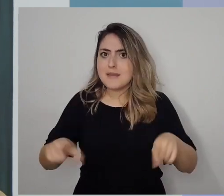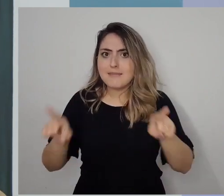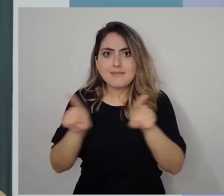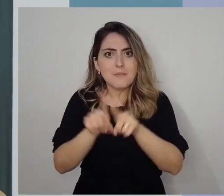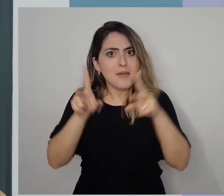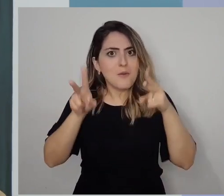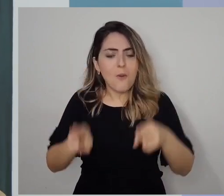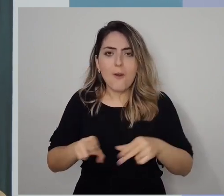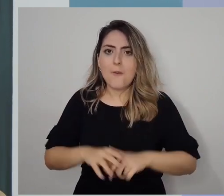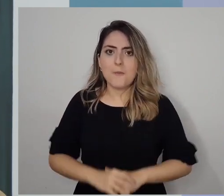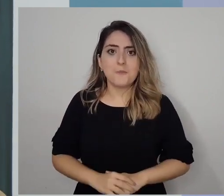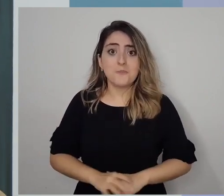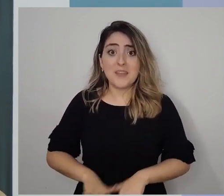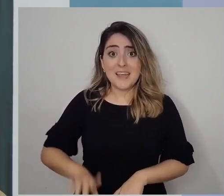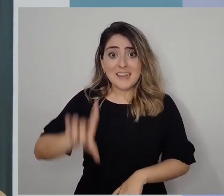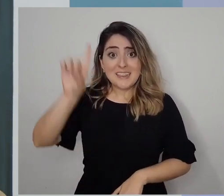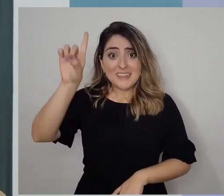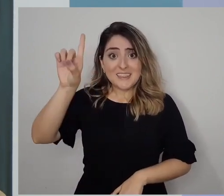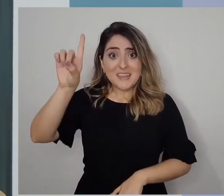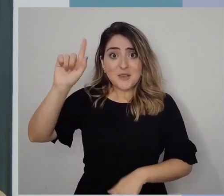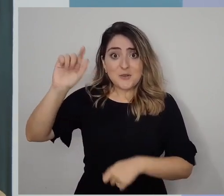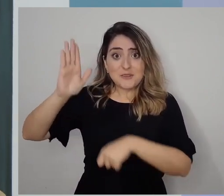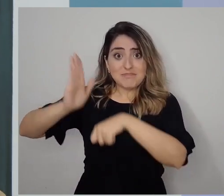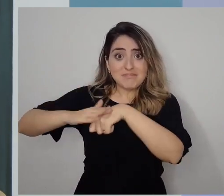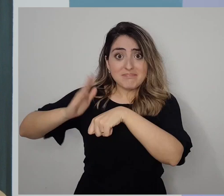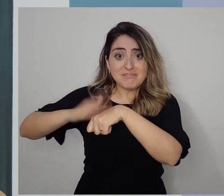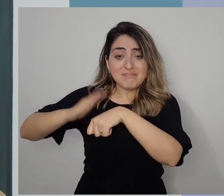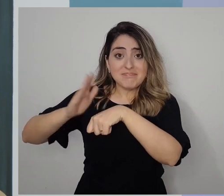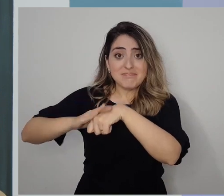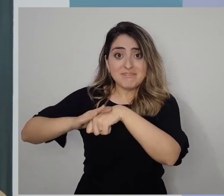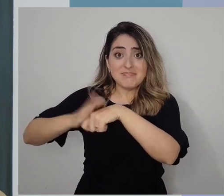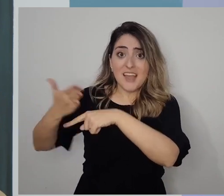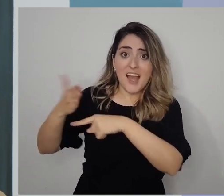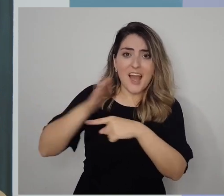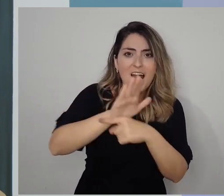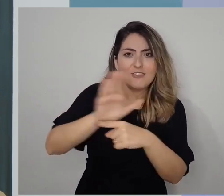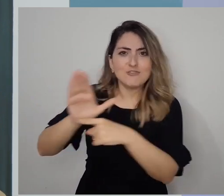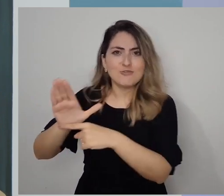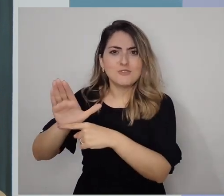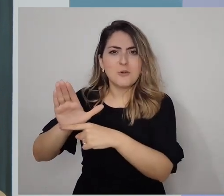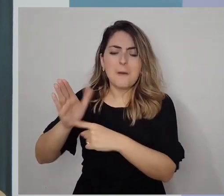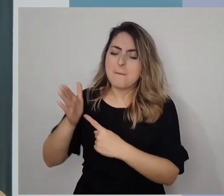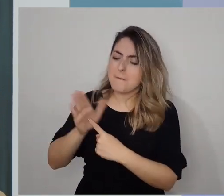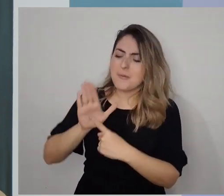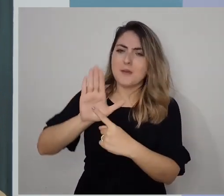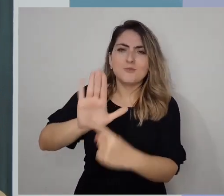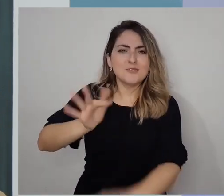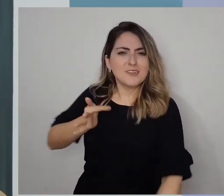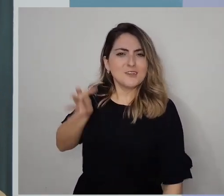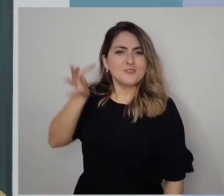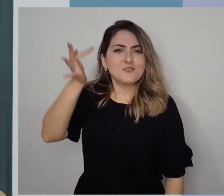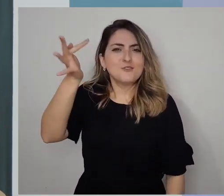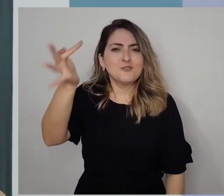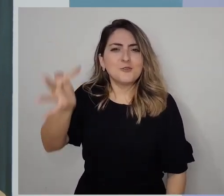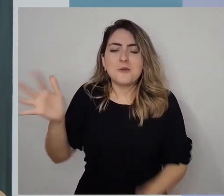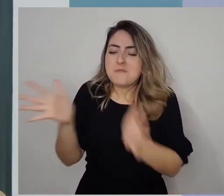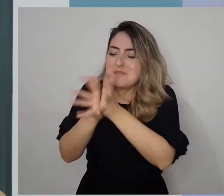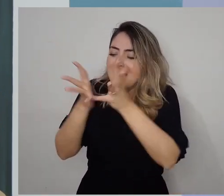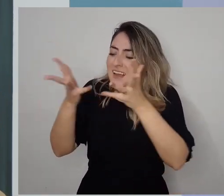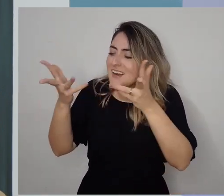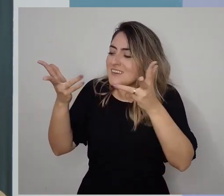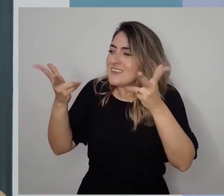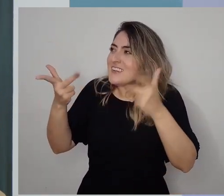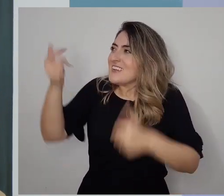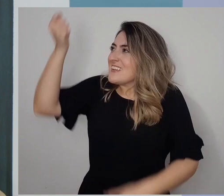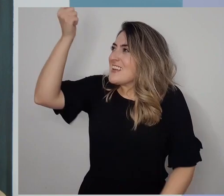fez isso para mostrar nos tempos vindouros a suprema riqueza da sua graça